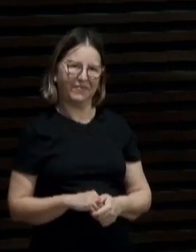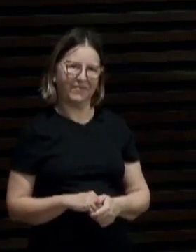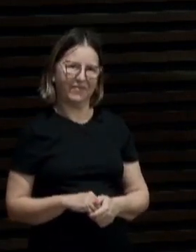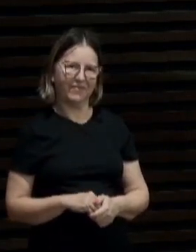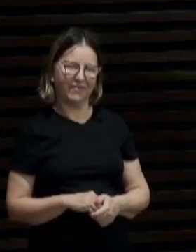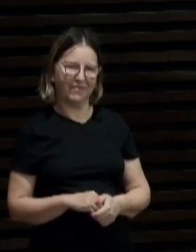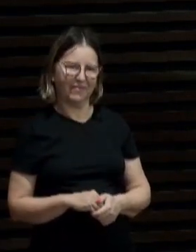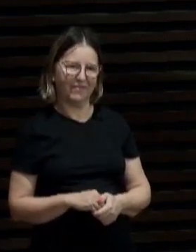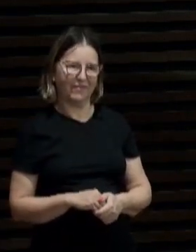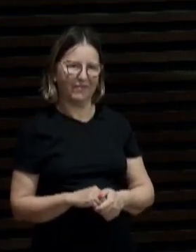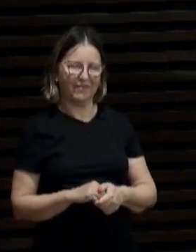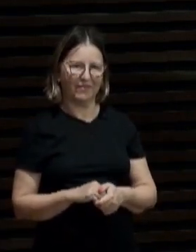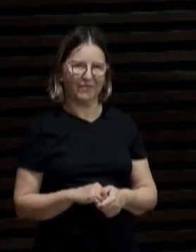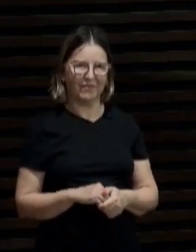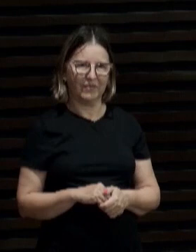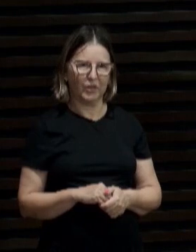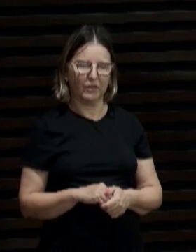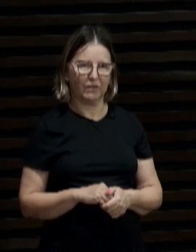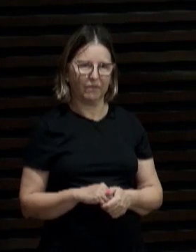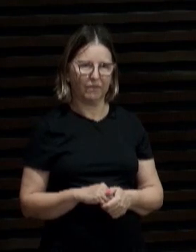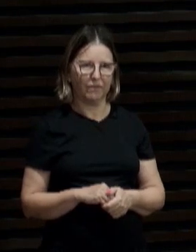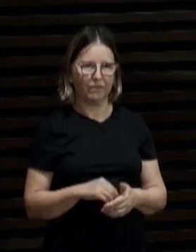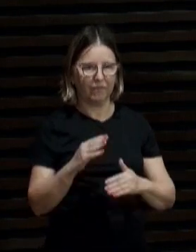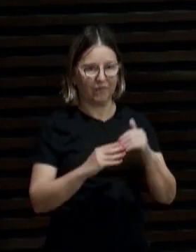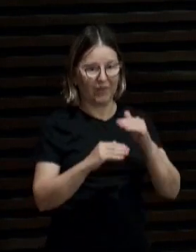está caindo. E a obra missionária,